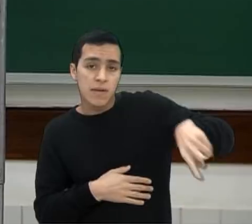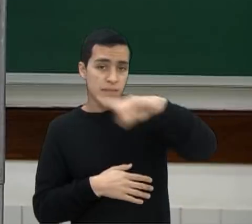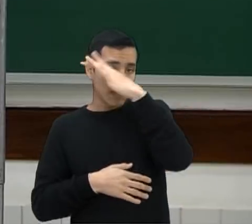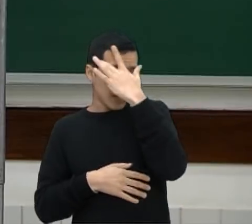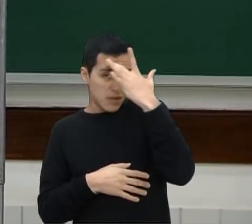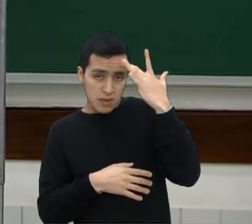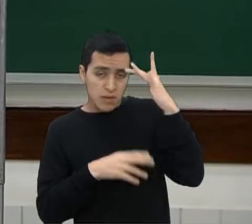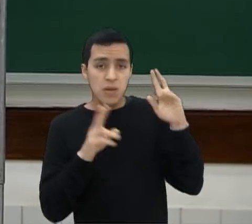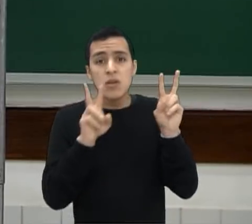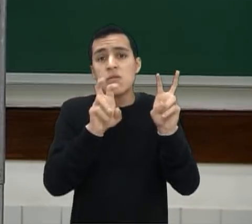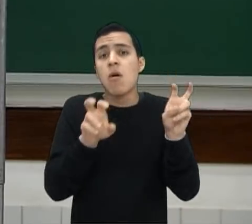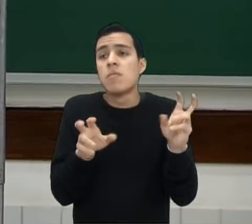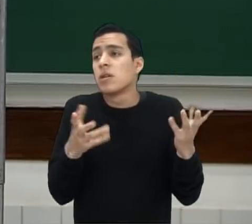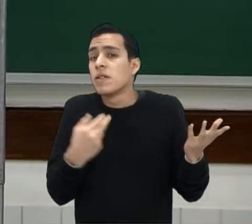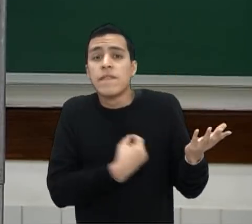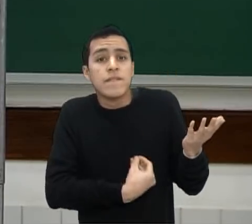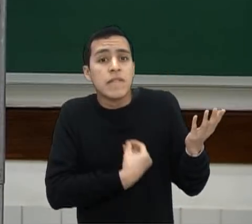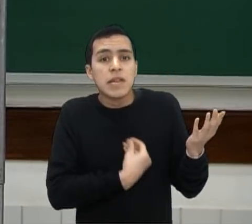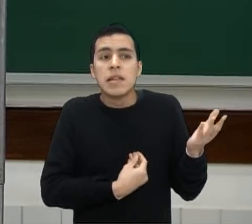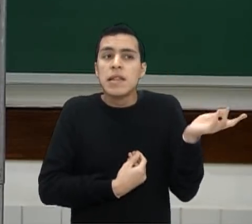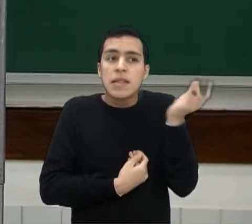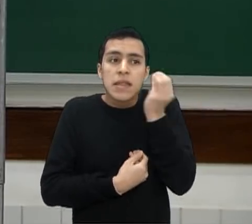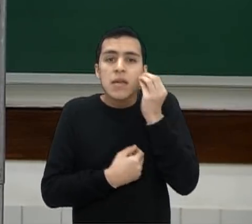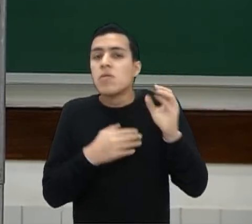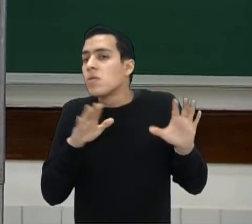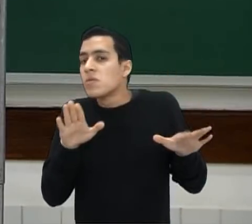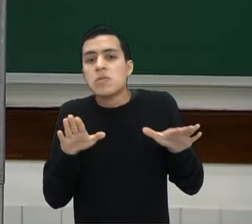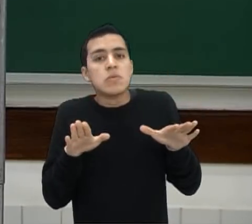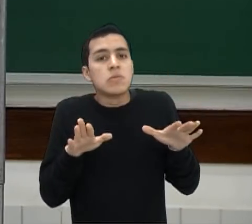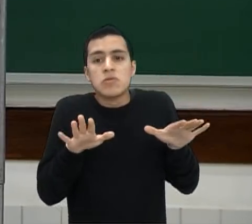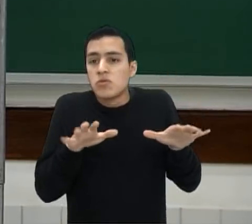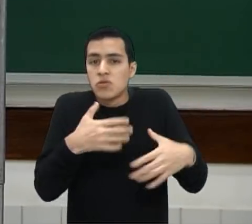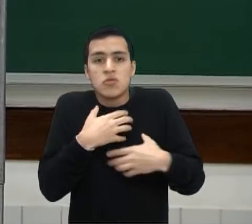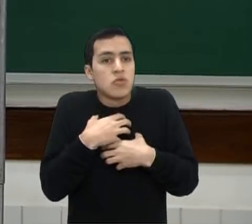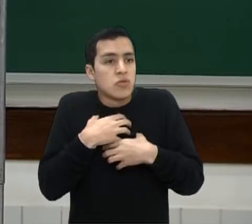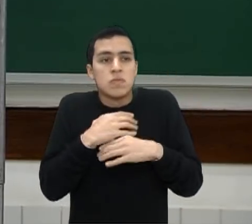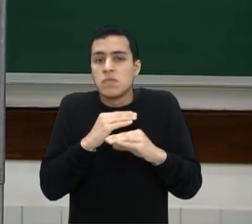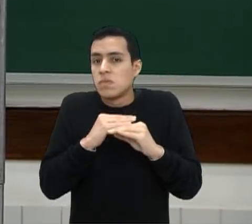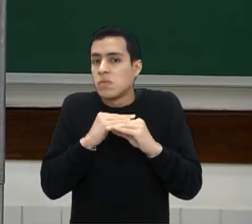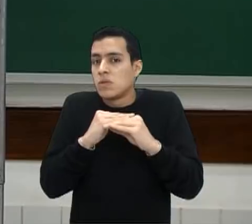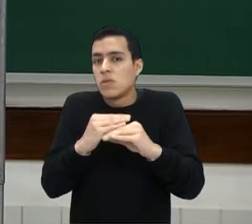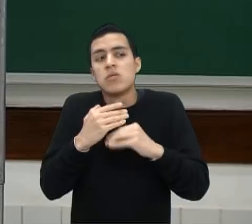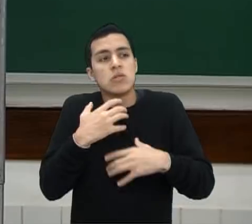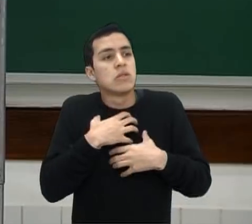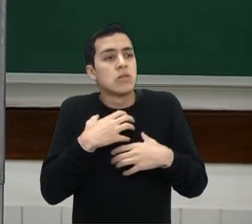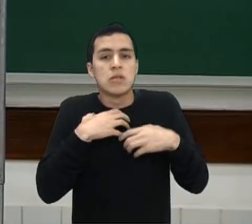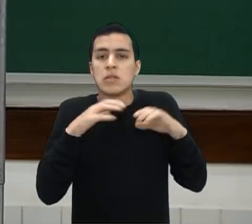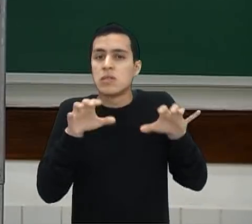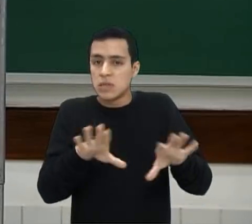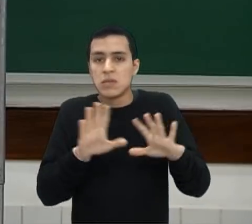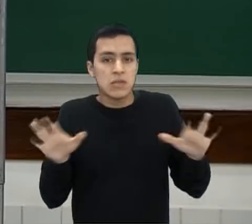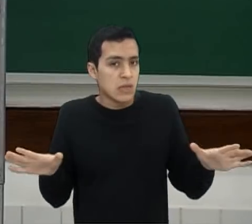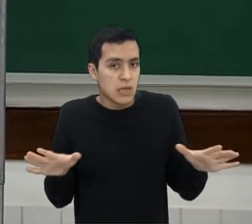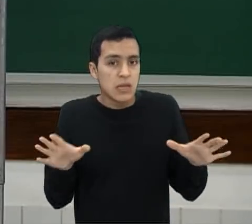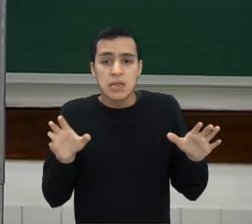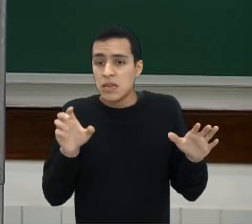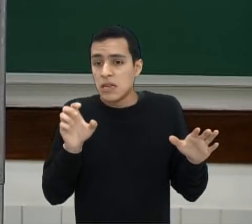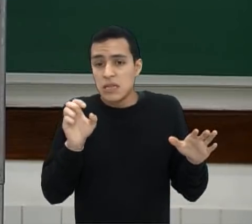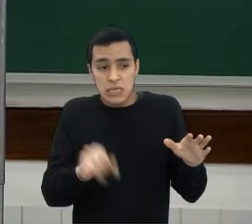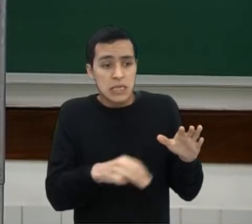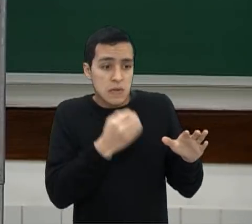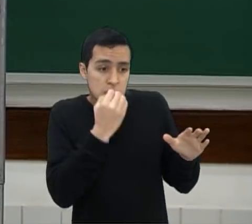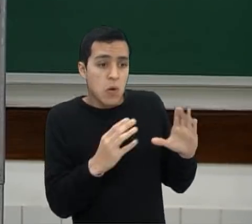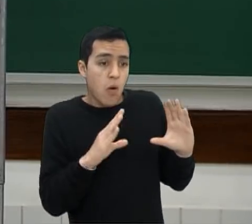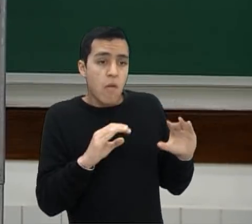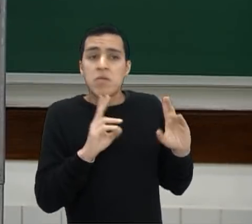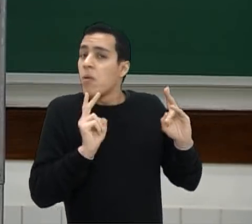questões até de sobrevivência, tentam manter aí a situação vigente, o status quo, a situação do jeito que está, se estiver confortável